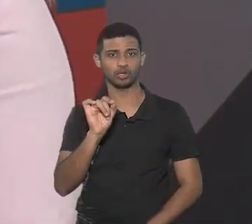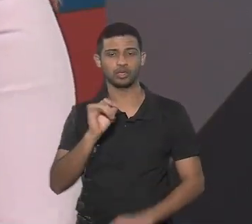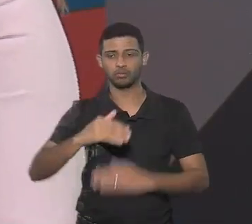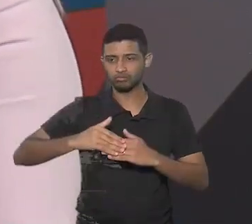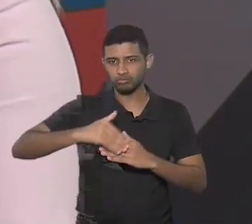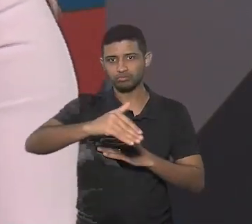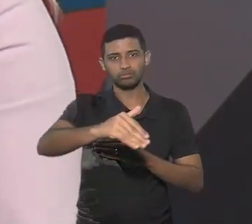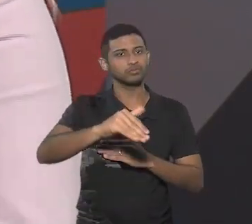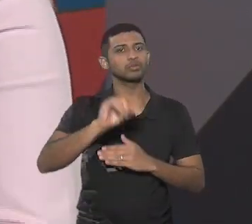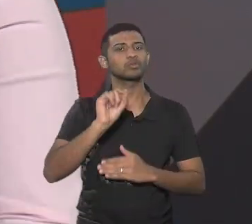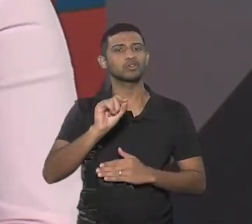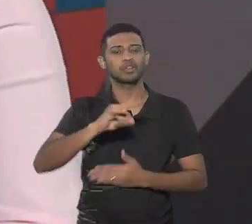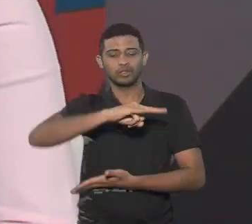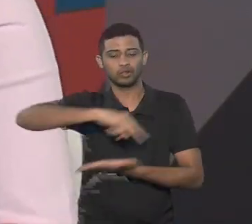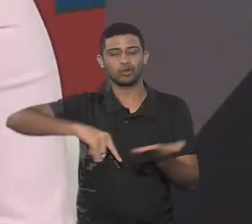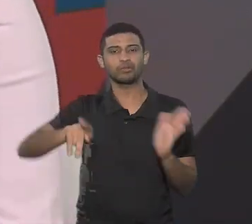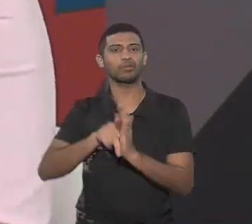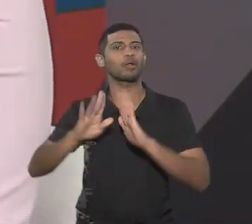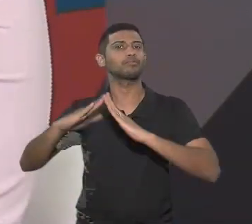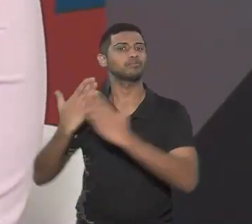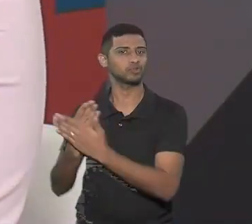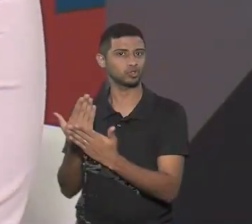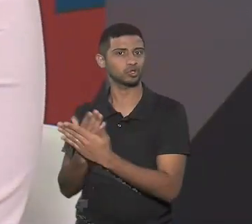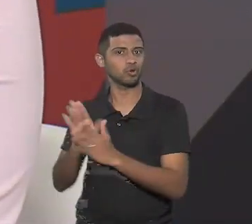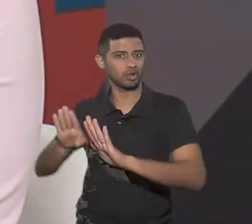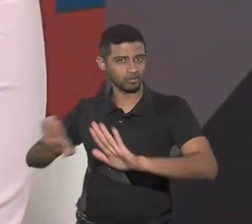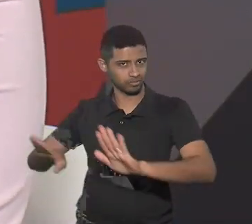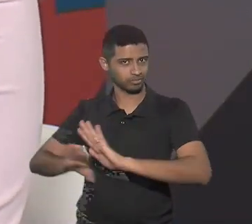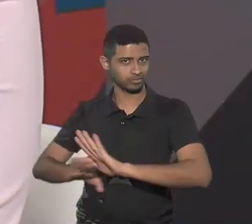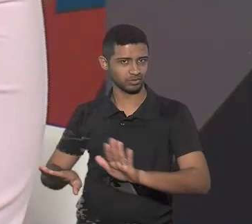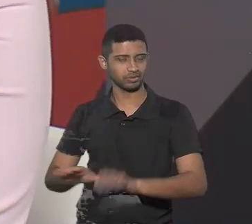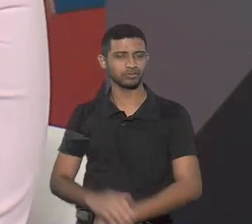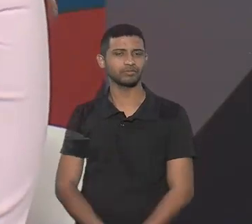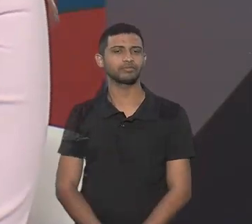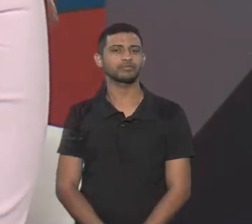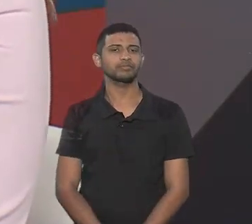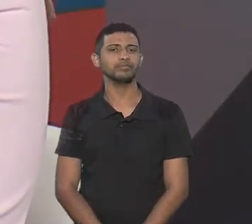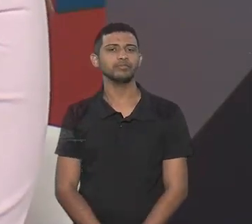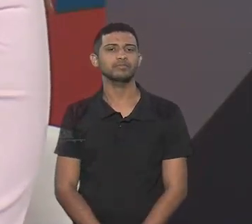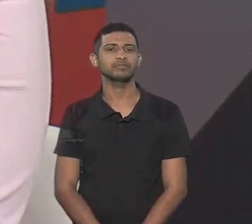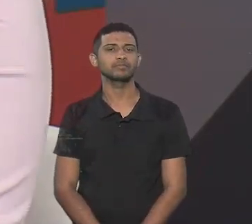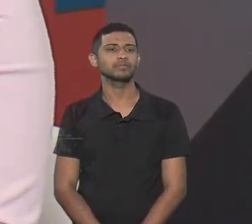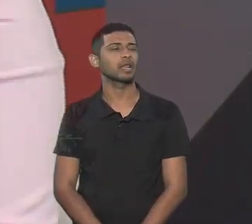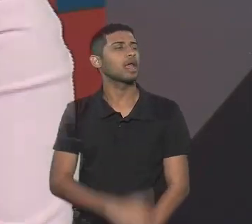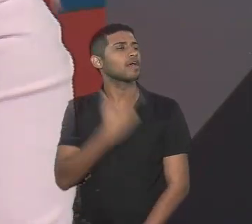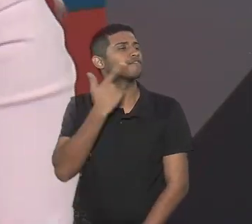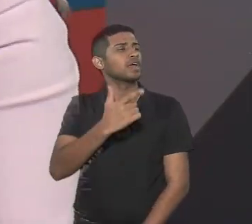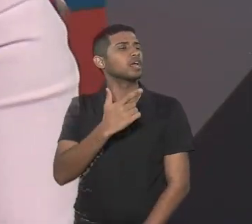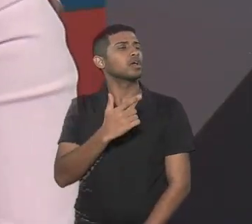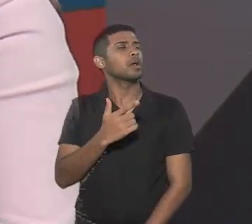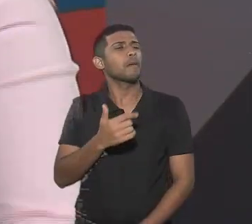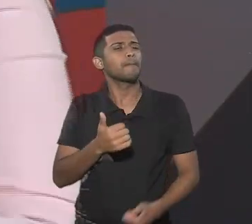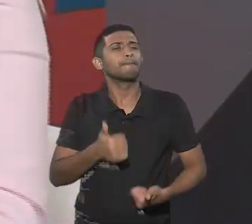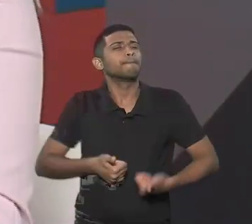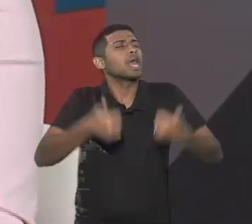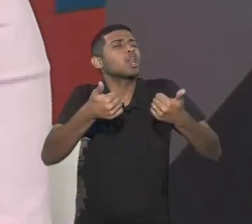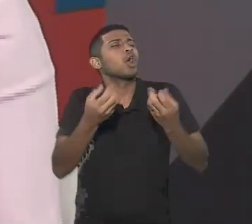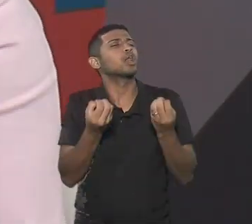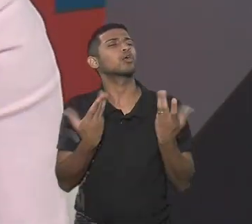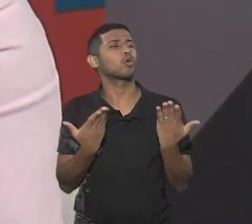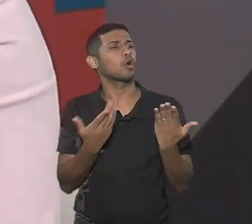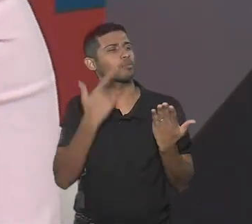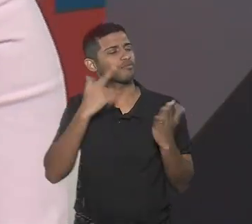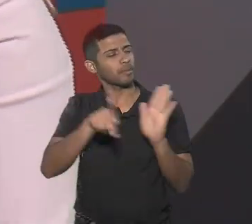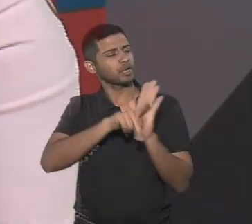e bastaria, a partir de então, só o documento da escola, da instituição de ensino. De que maneira isso melhora